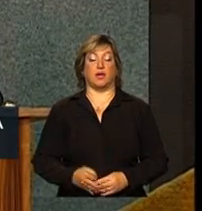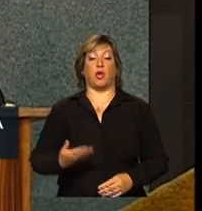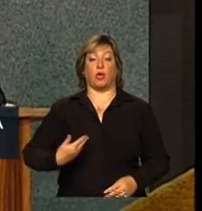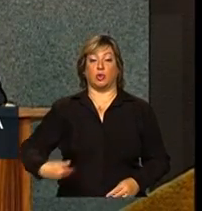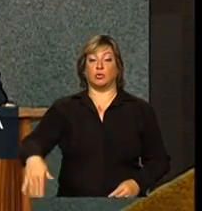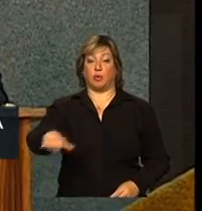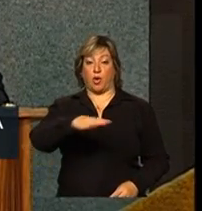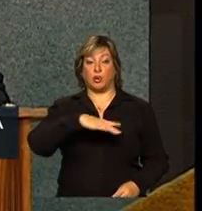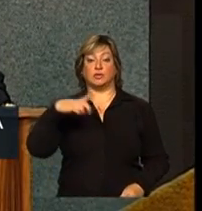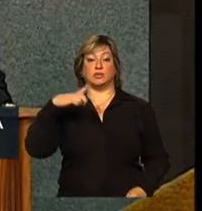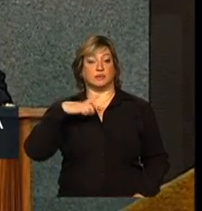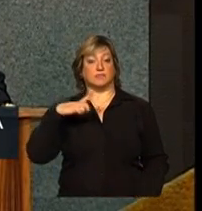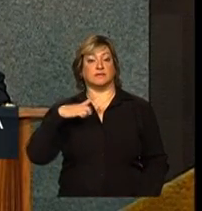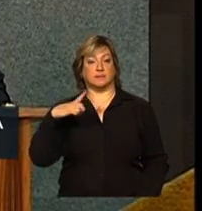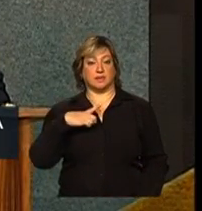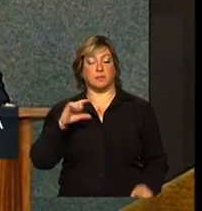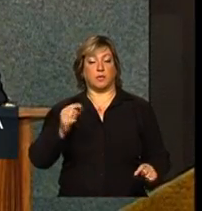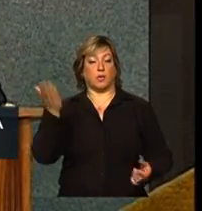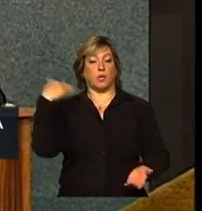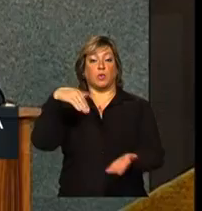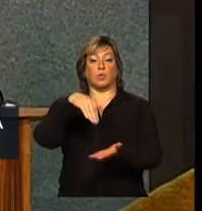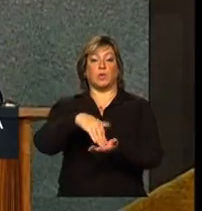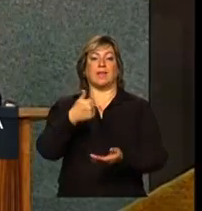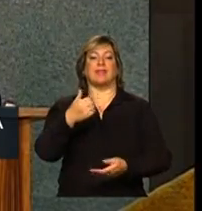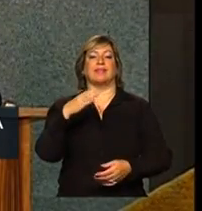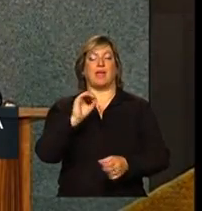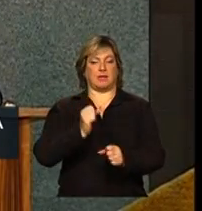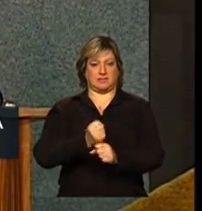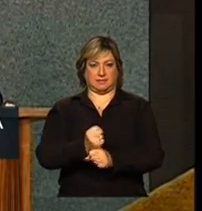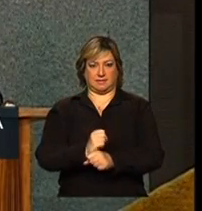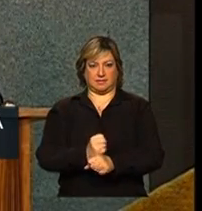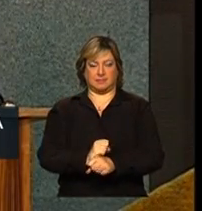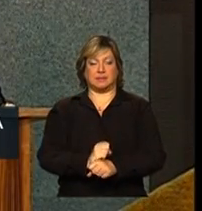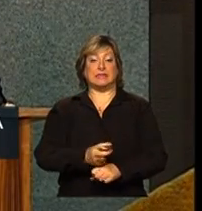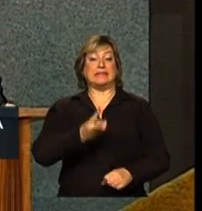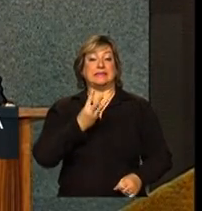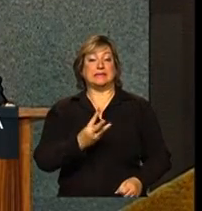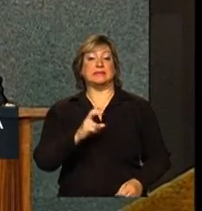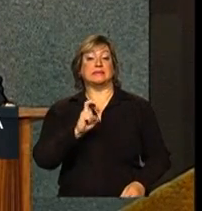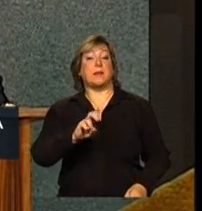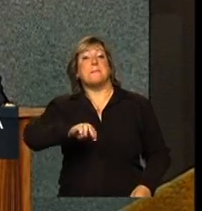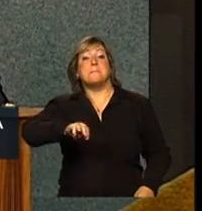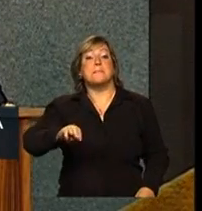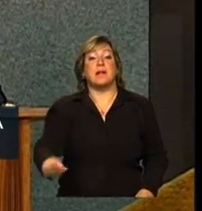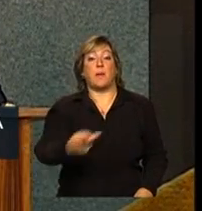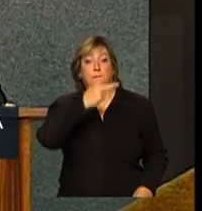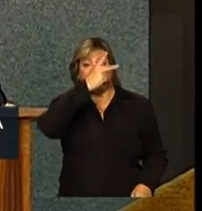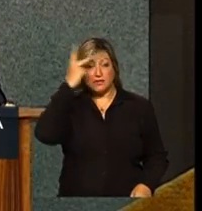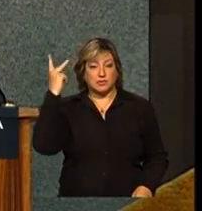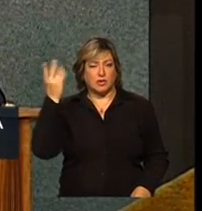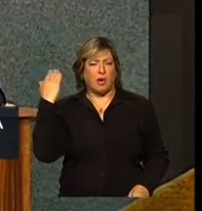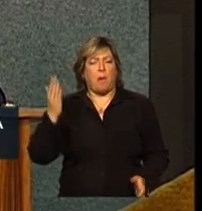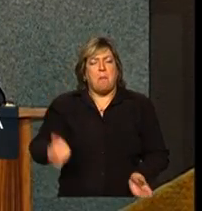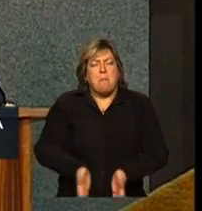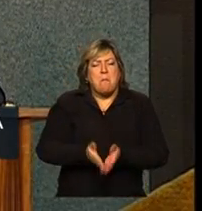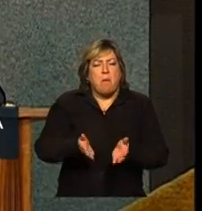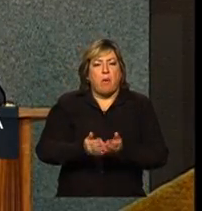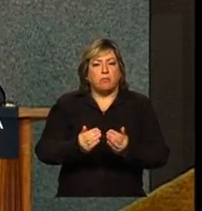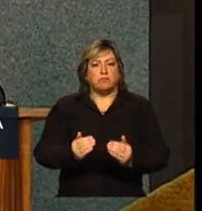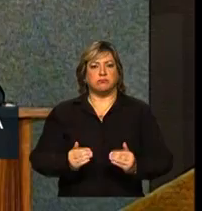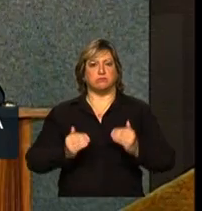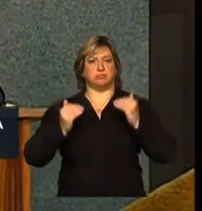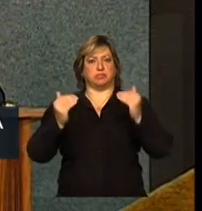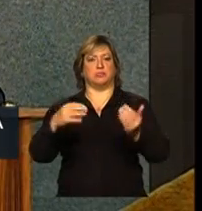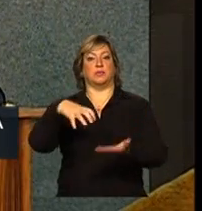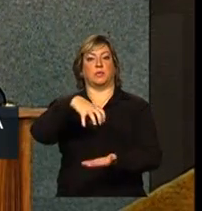Nós tivemos, nos últimos 10 anos, 35 milhões de pessoas entrando para a